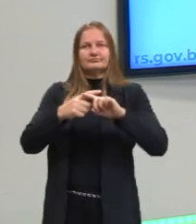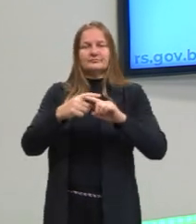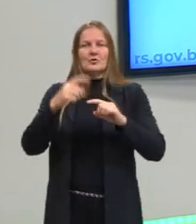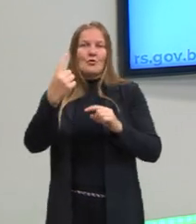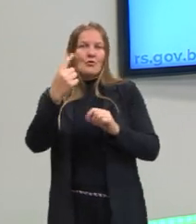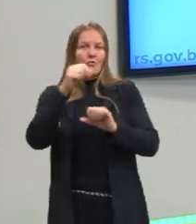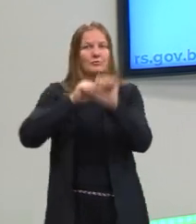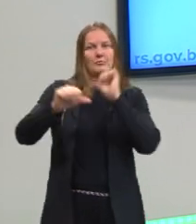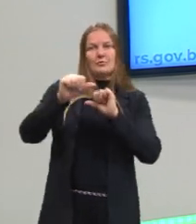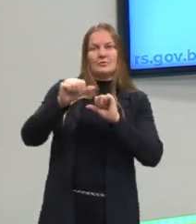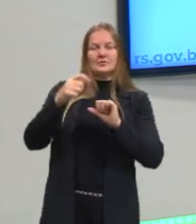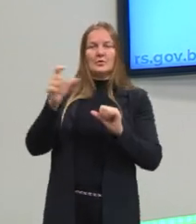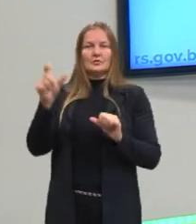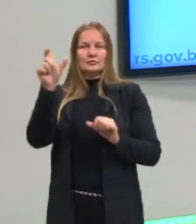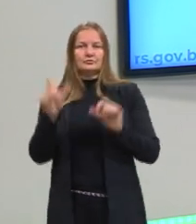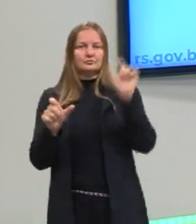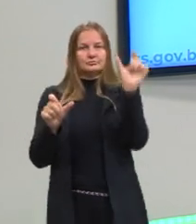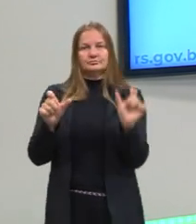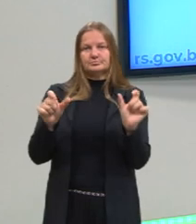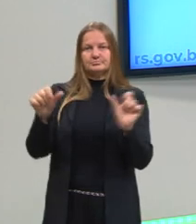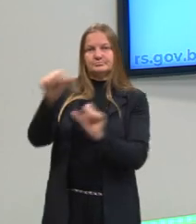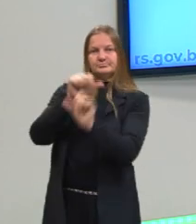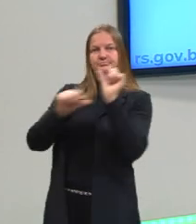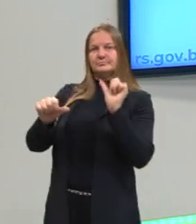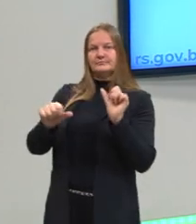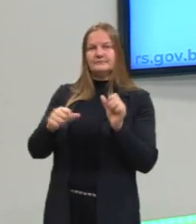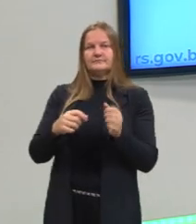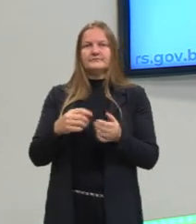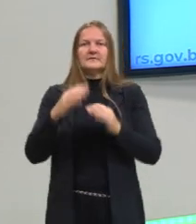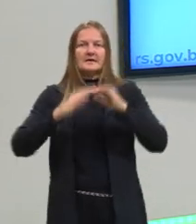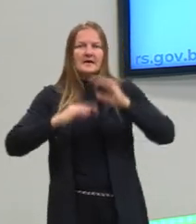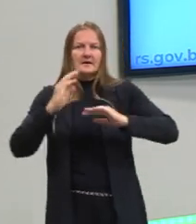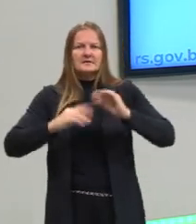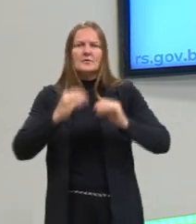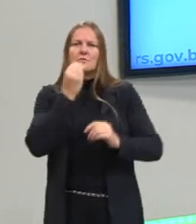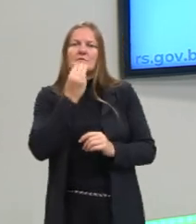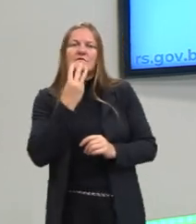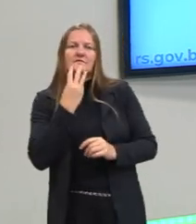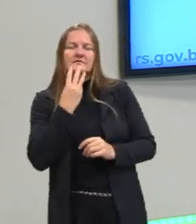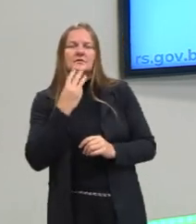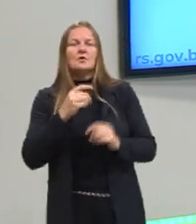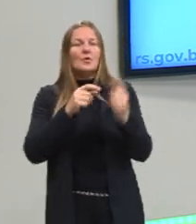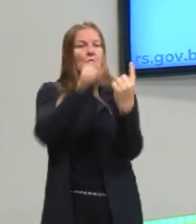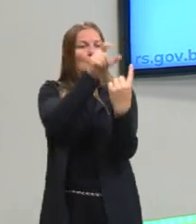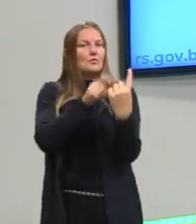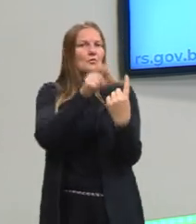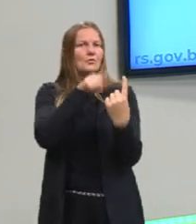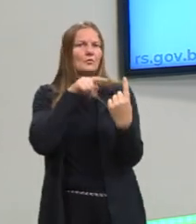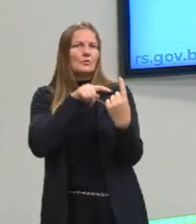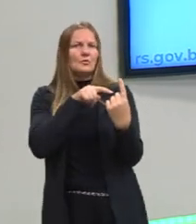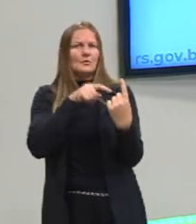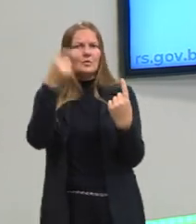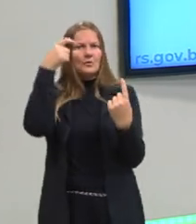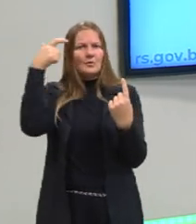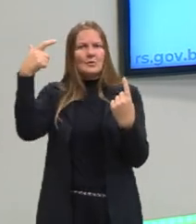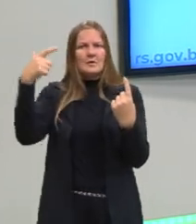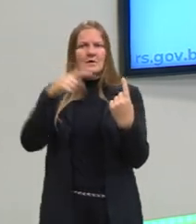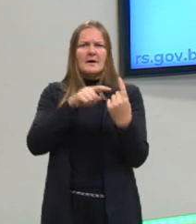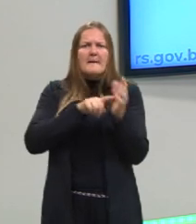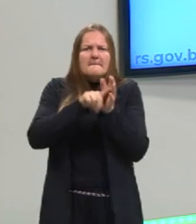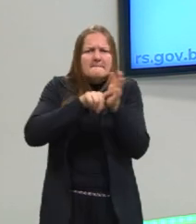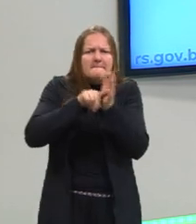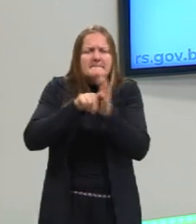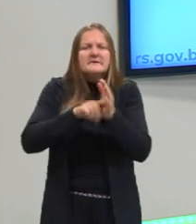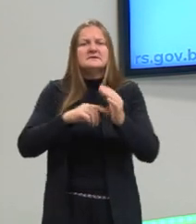o canto propõe é do que o ver propõe né então a ação do verbo é que os indivíduos a conhecimento a